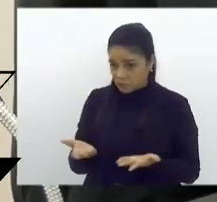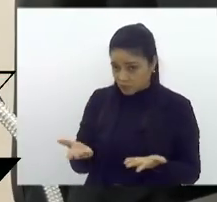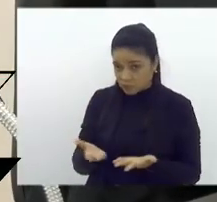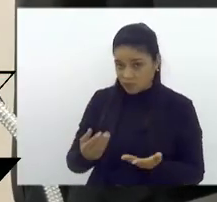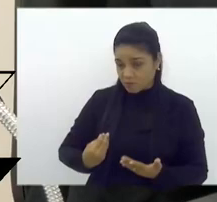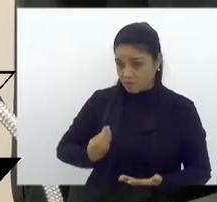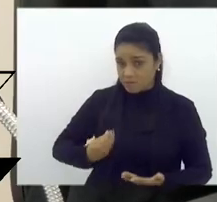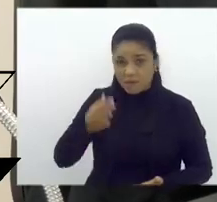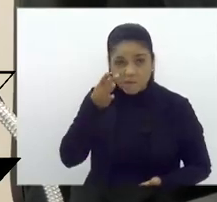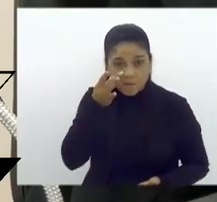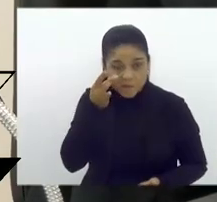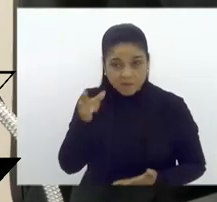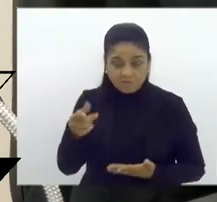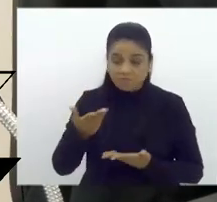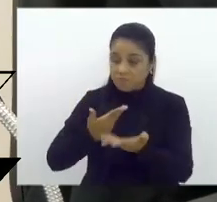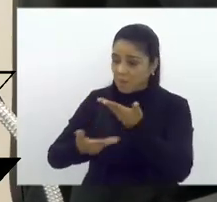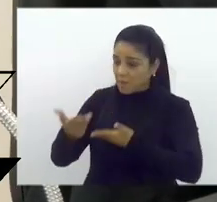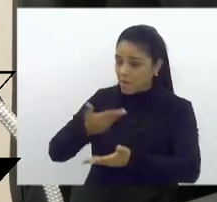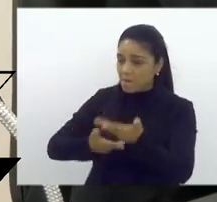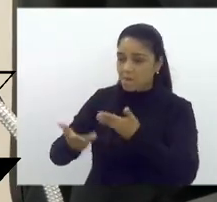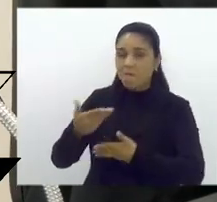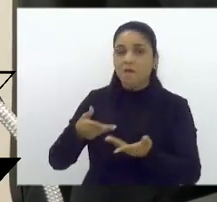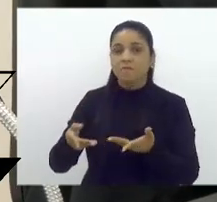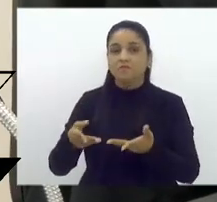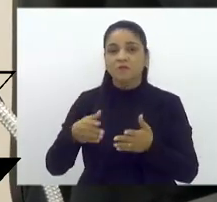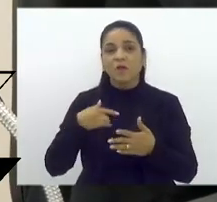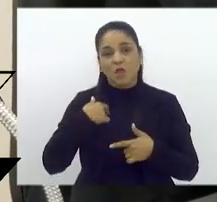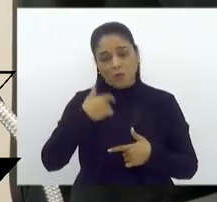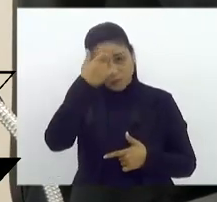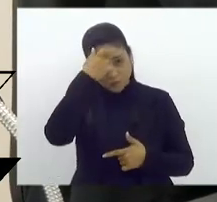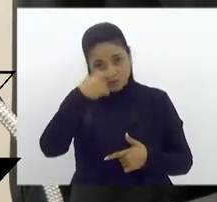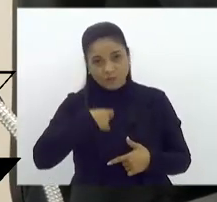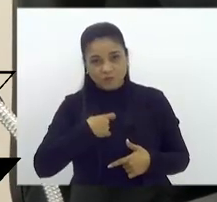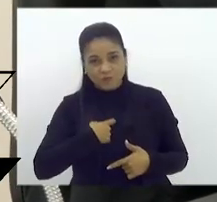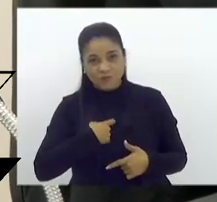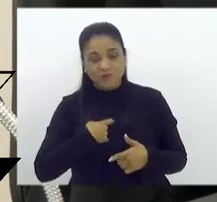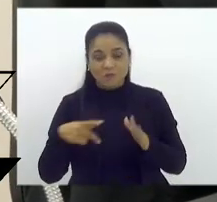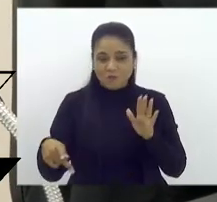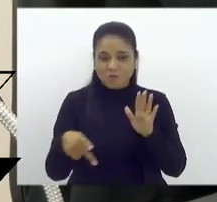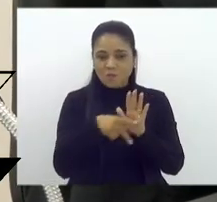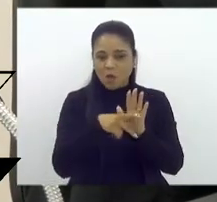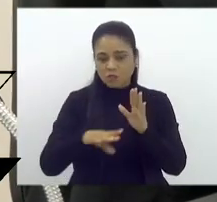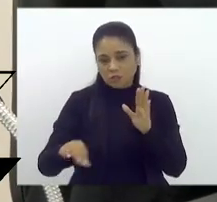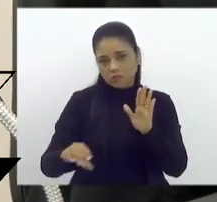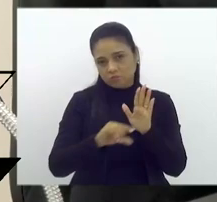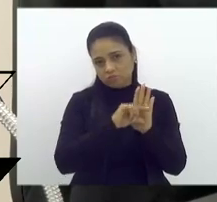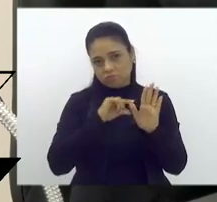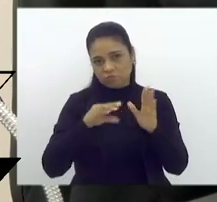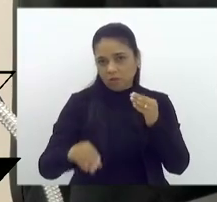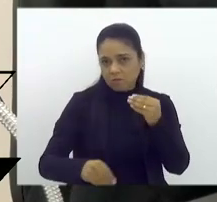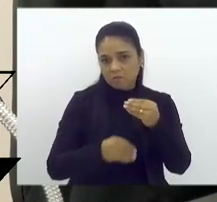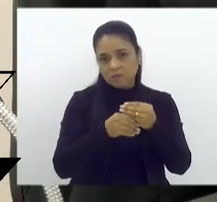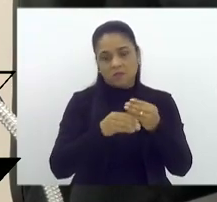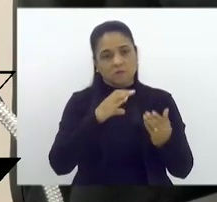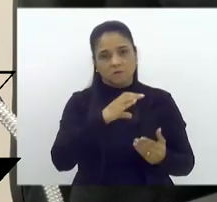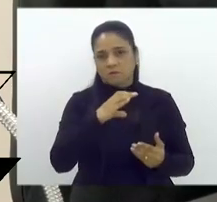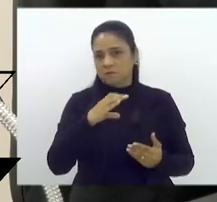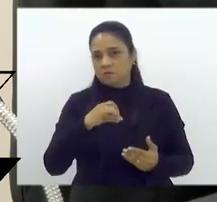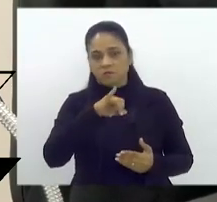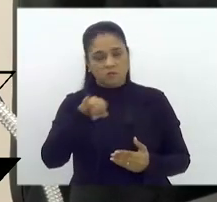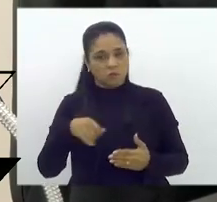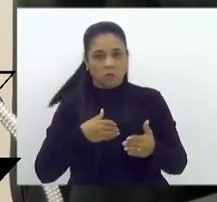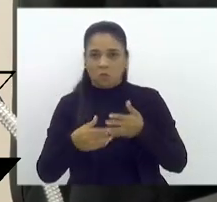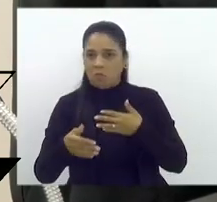presente, o diálogo pode ser com Vossa Excelência. Além disso, eu tenho o juízo de não emendar projeto de colega no âmbito da CCJ, seja ele qual for, porque